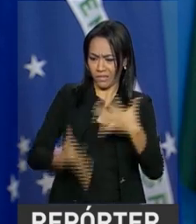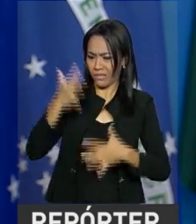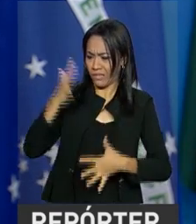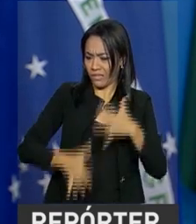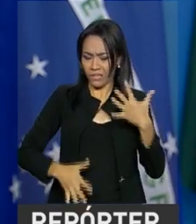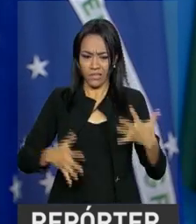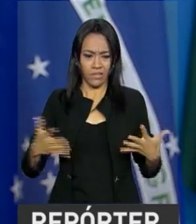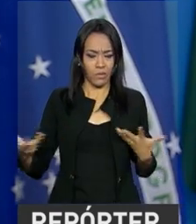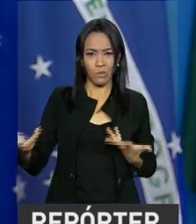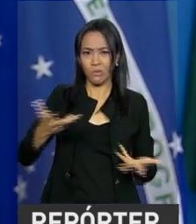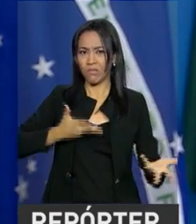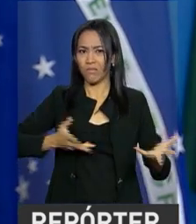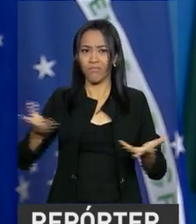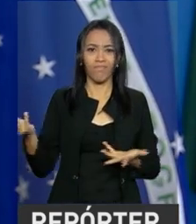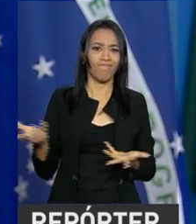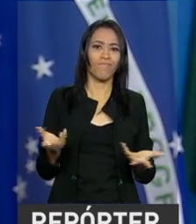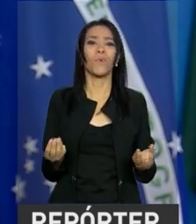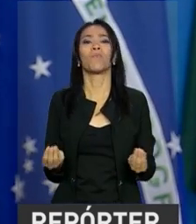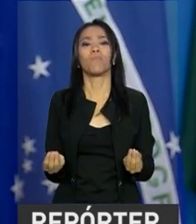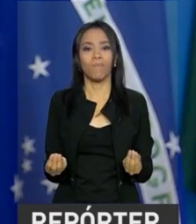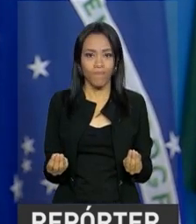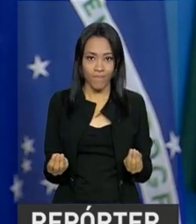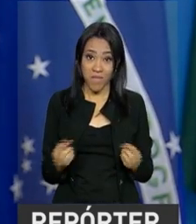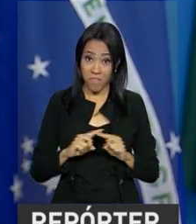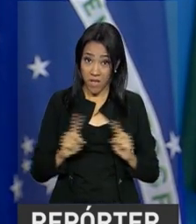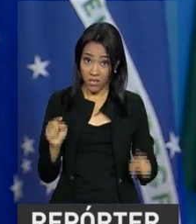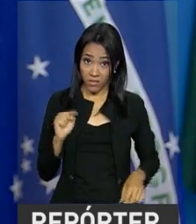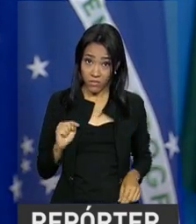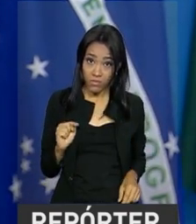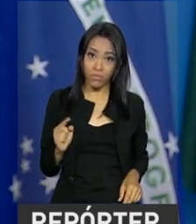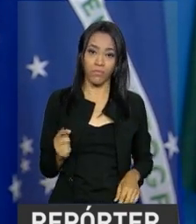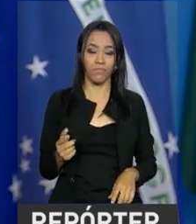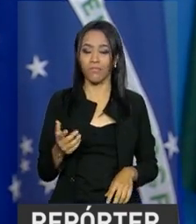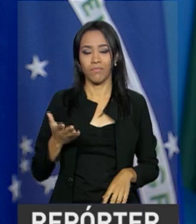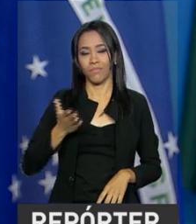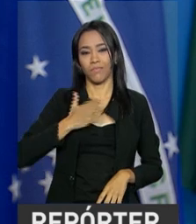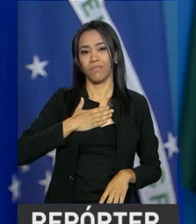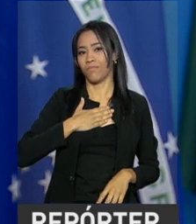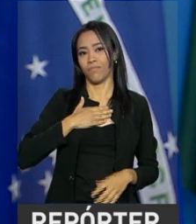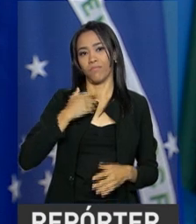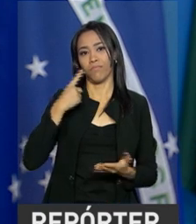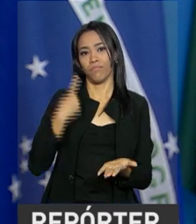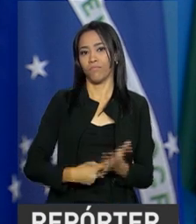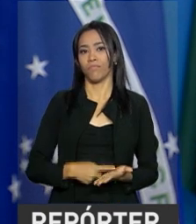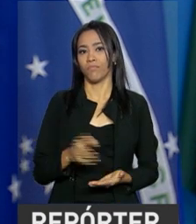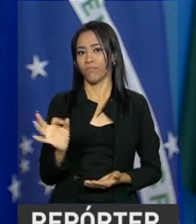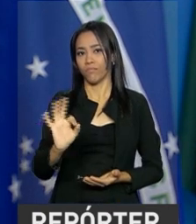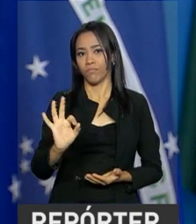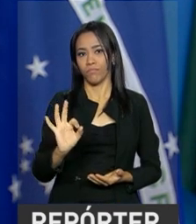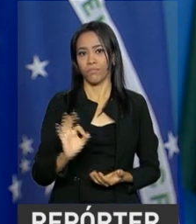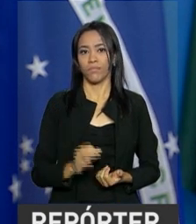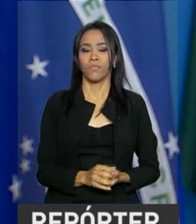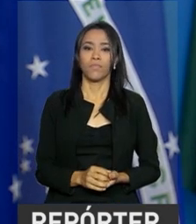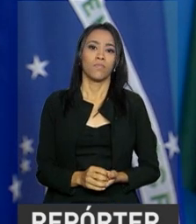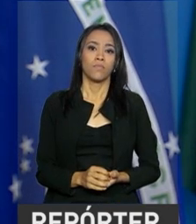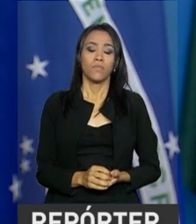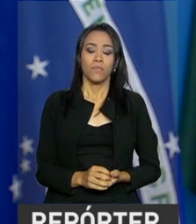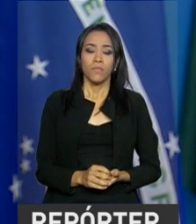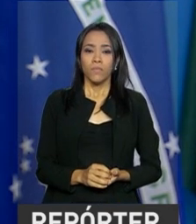todo desarticulado mas esta não é a missão de